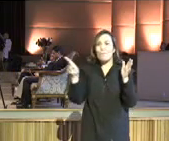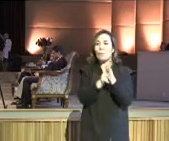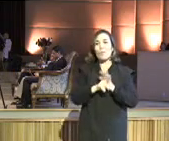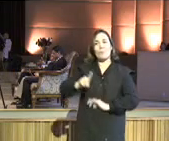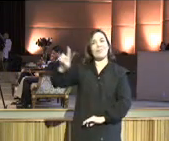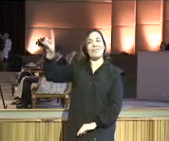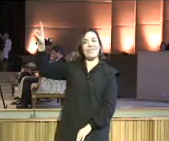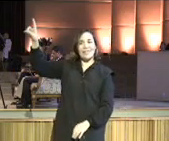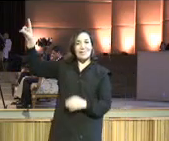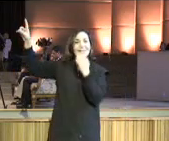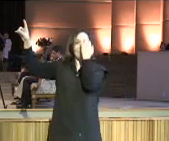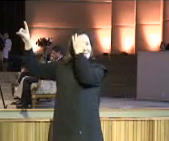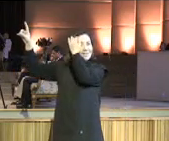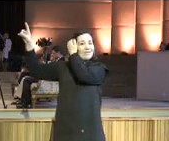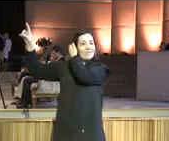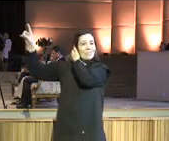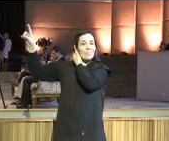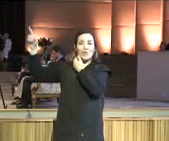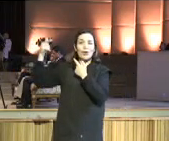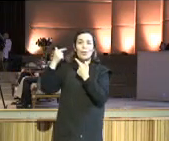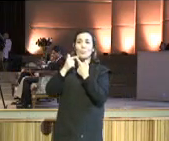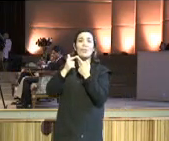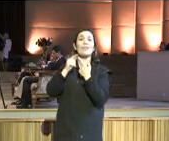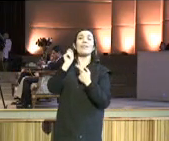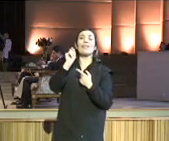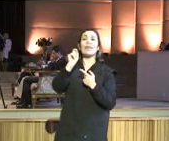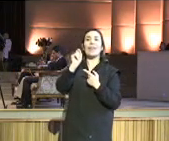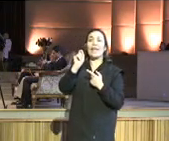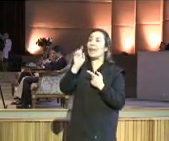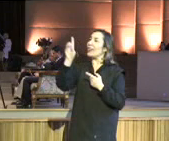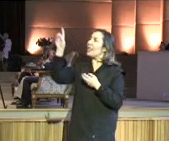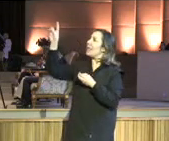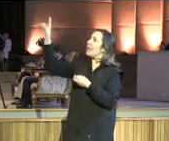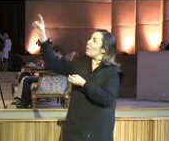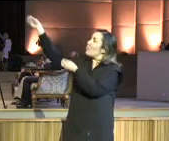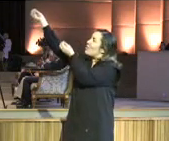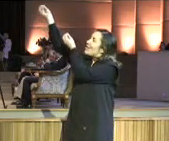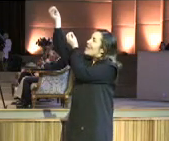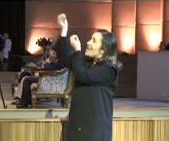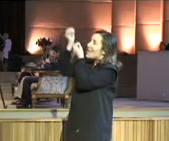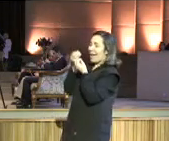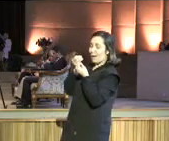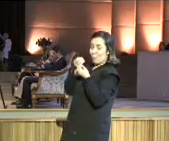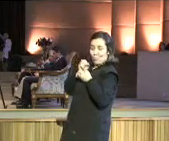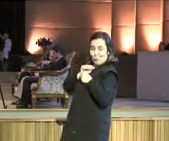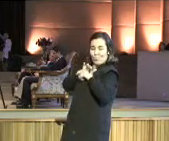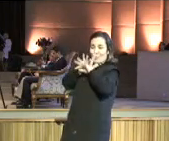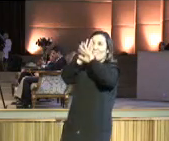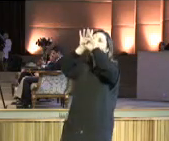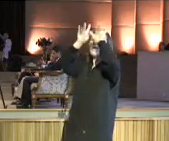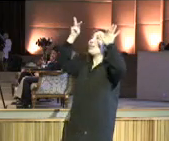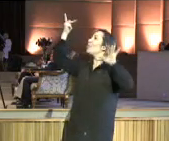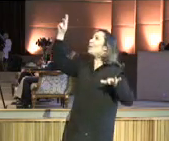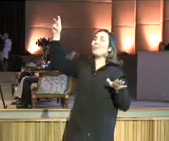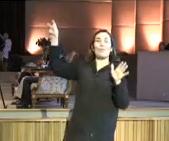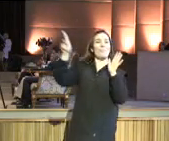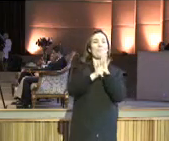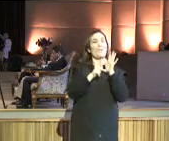Deus. E porque é de Deus, ela só reflete nas nossas vidas.